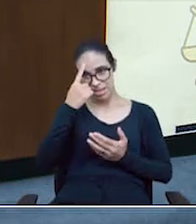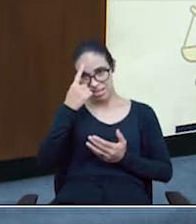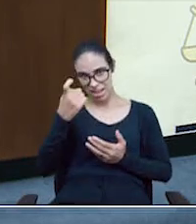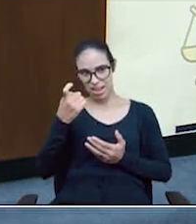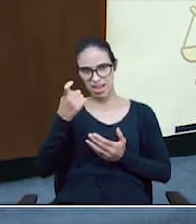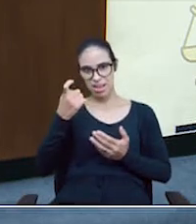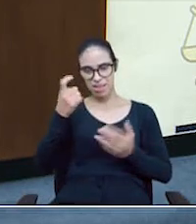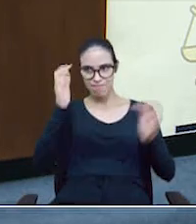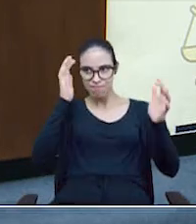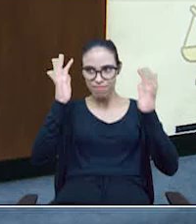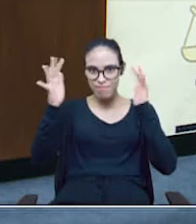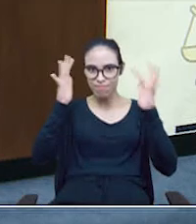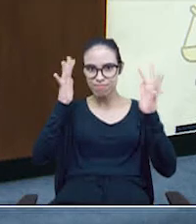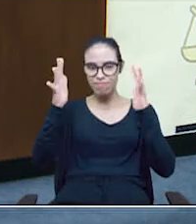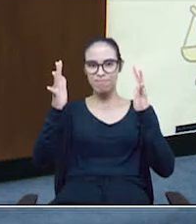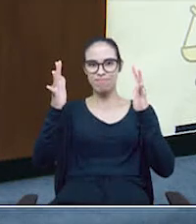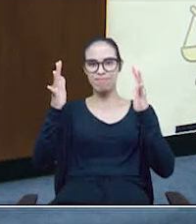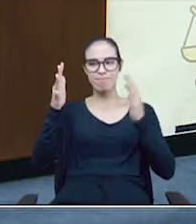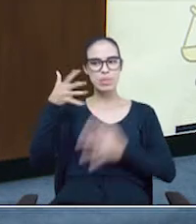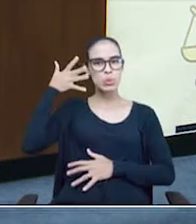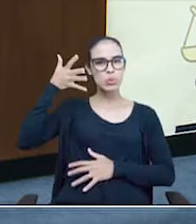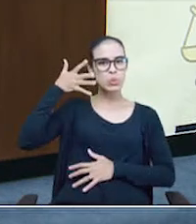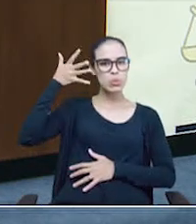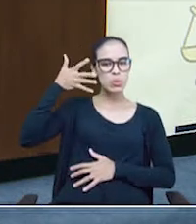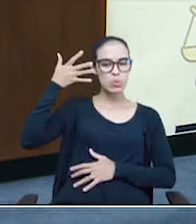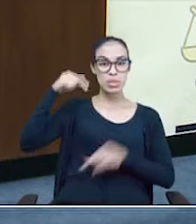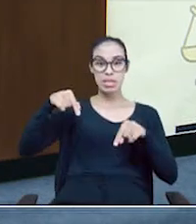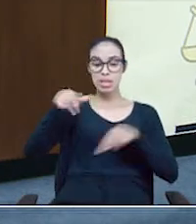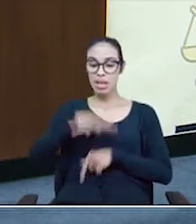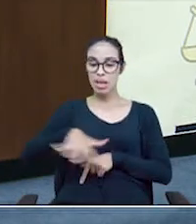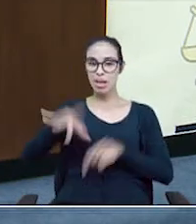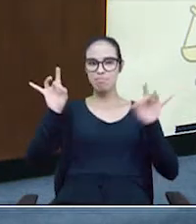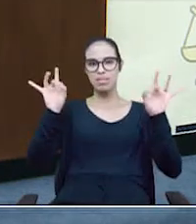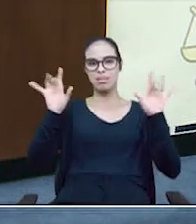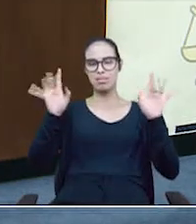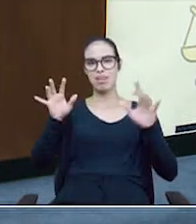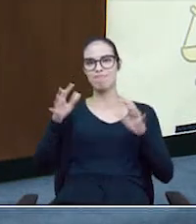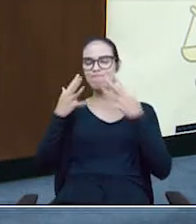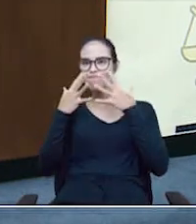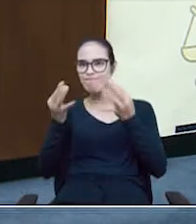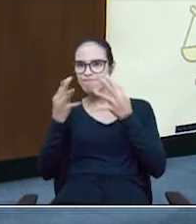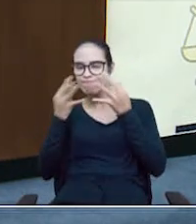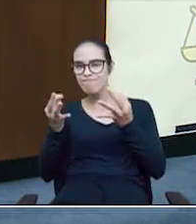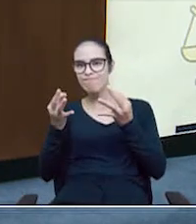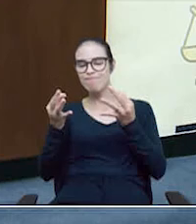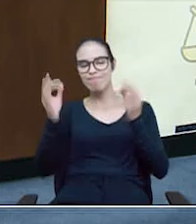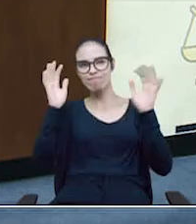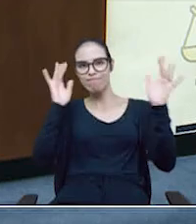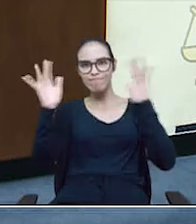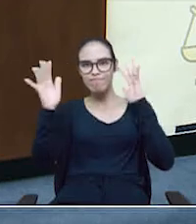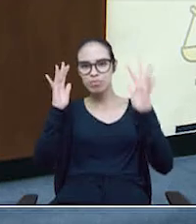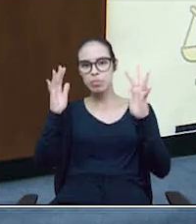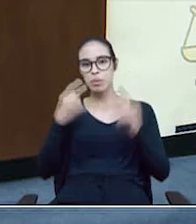um espaço privilegiado para que a gente possa traduzir ideias sobre a questão da administração da